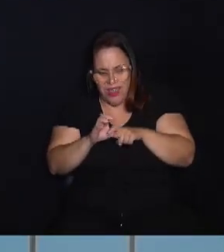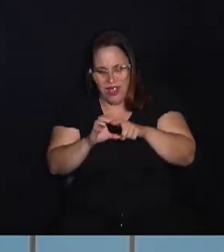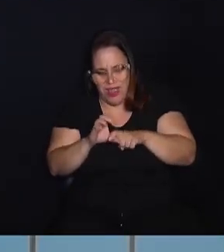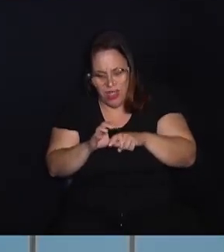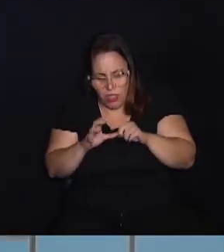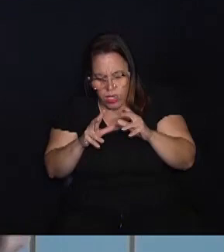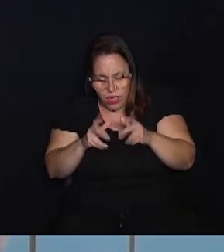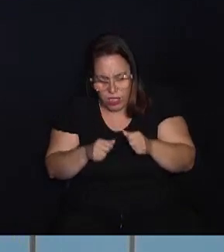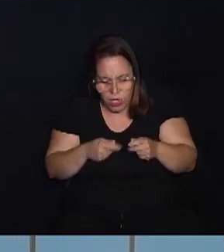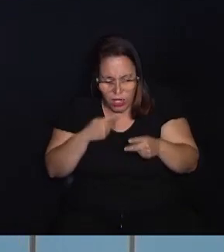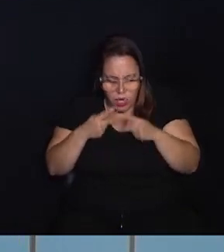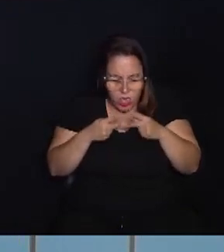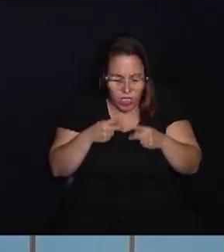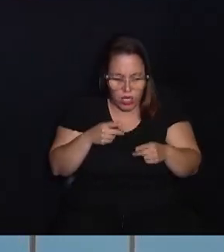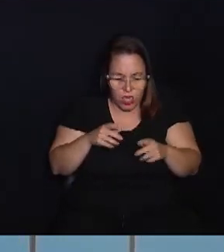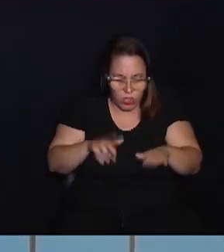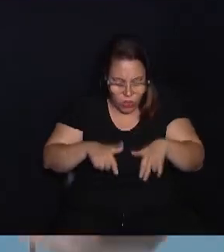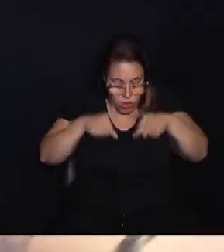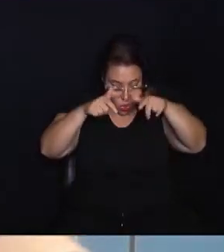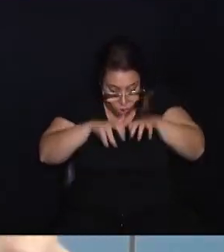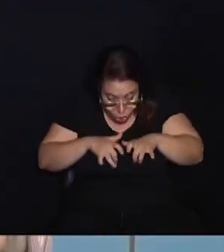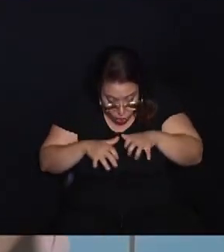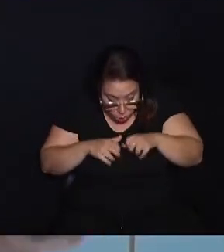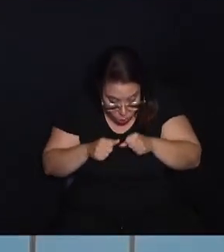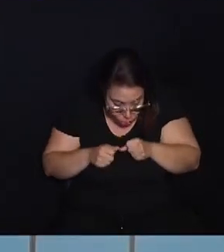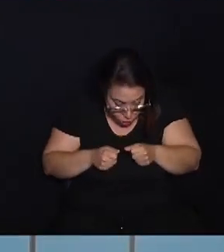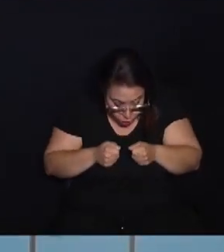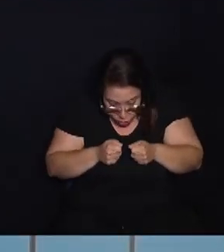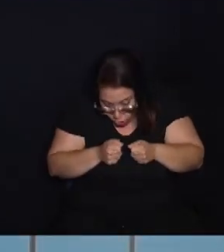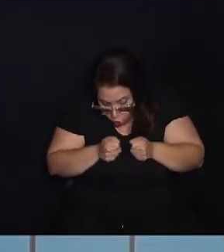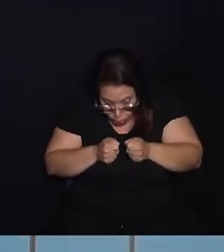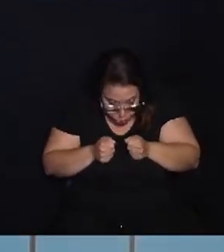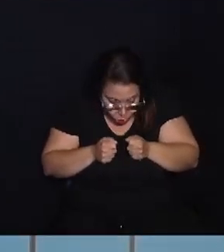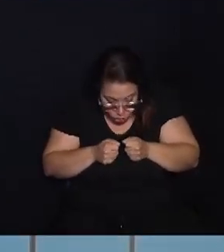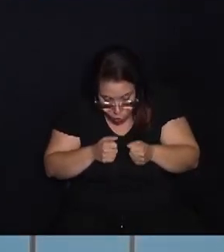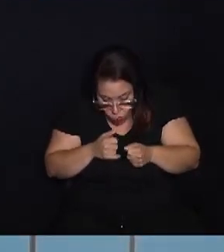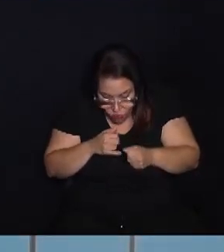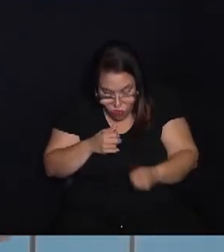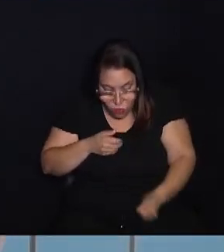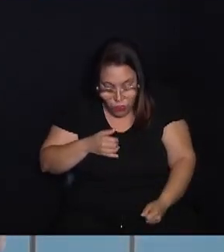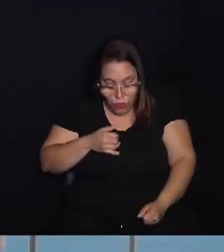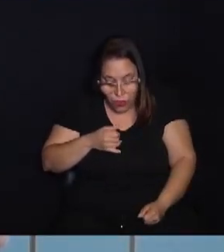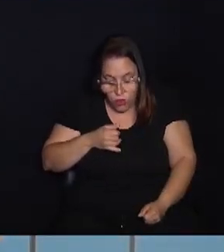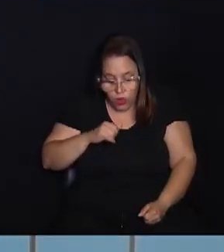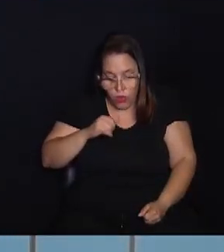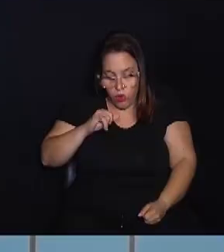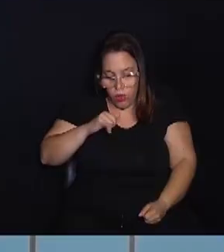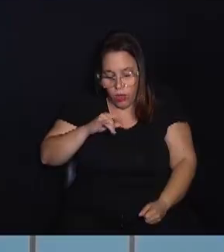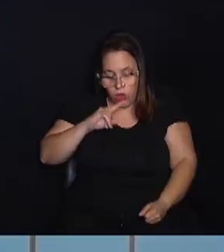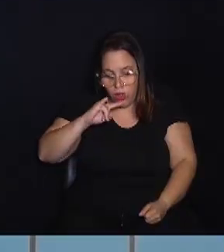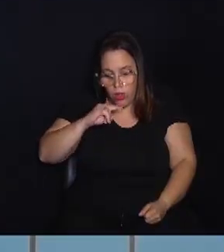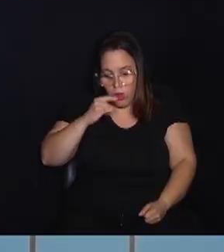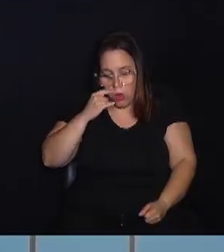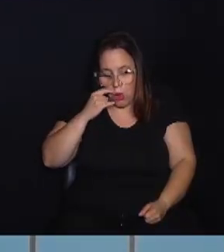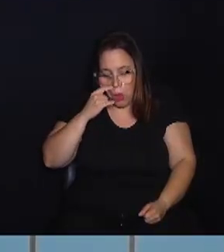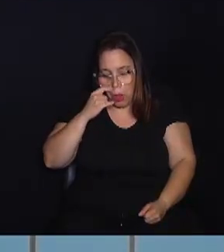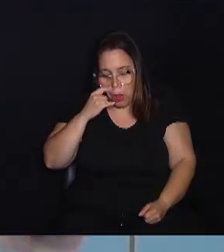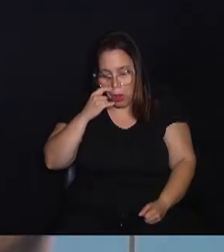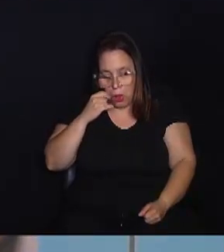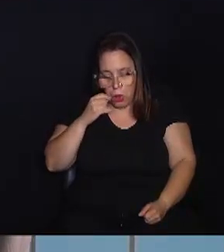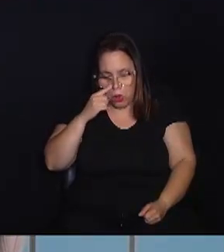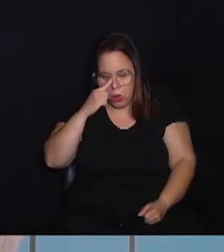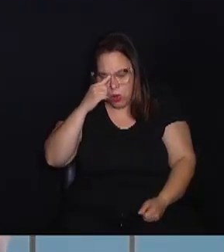a gente está falando de tela, de vício em jogos, cigarro eletrônico, álcool e outras drogas, quando houver a sociedade, a família,